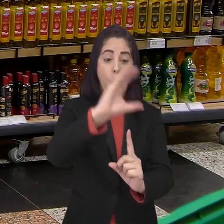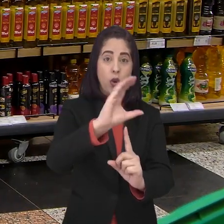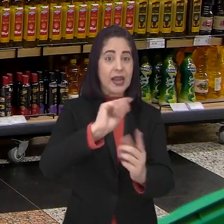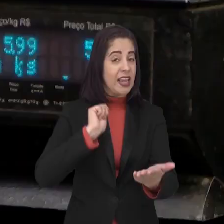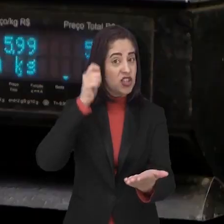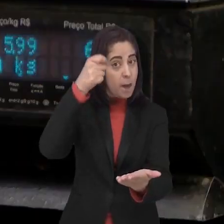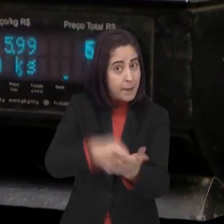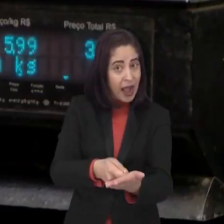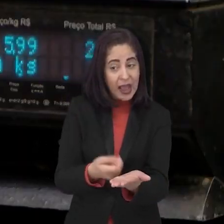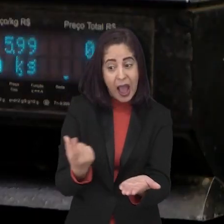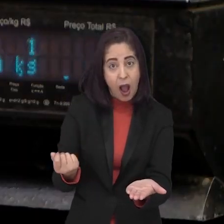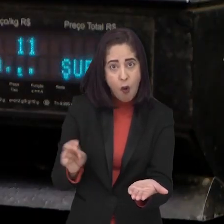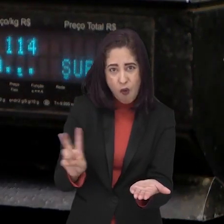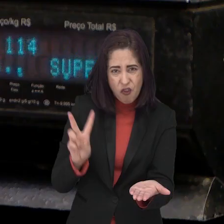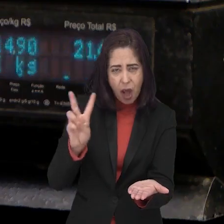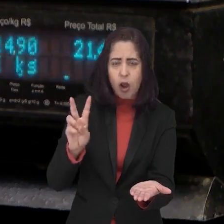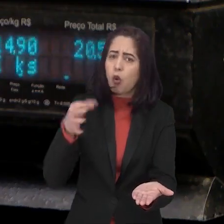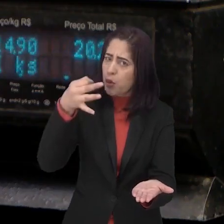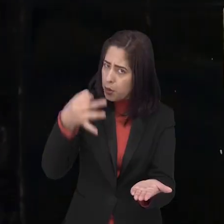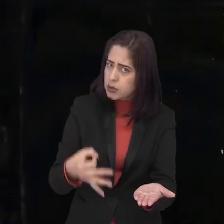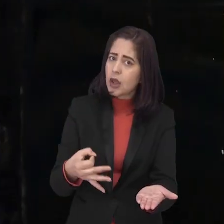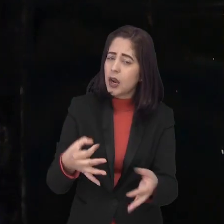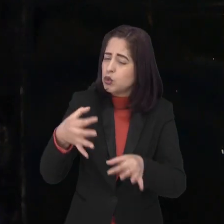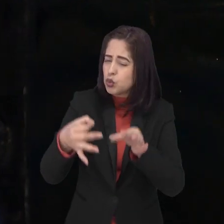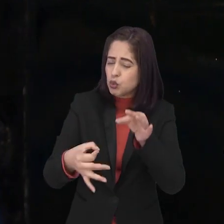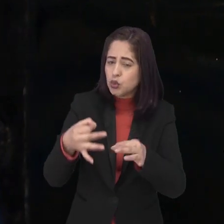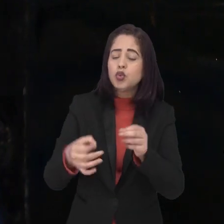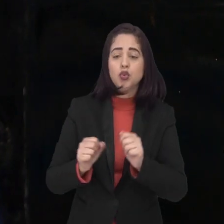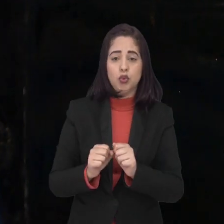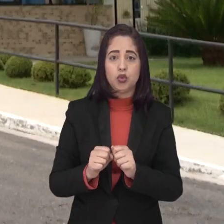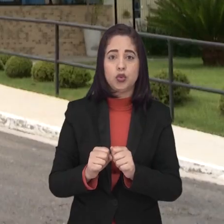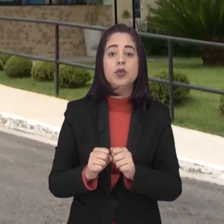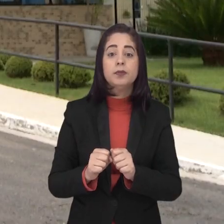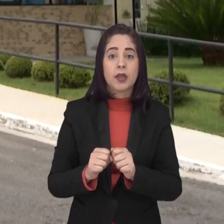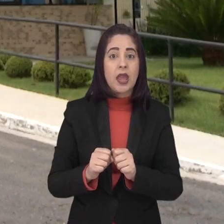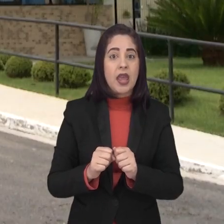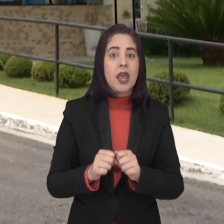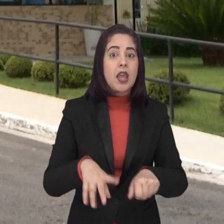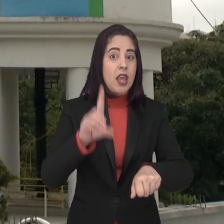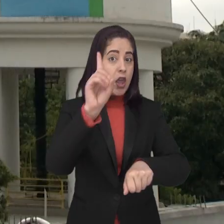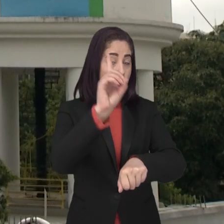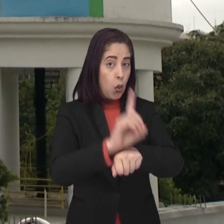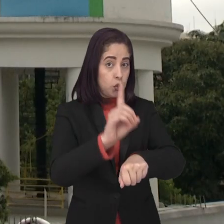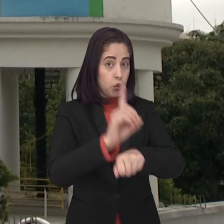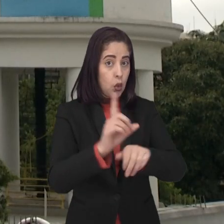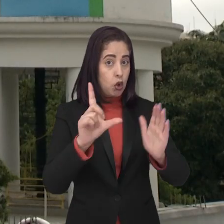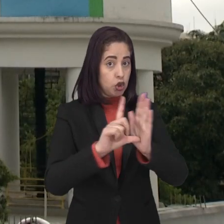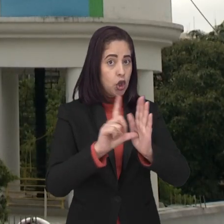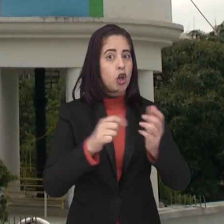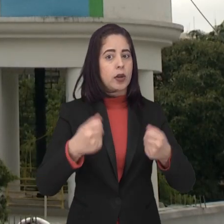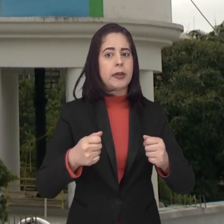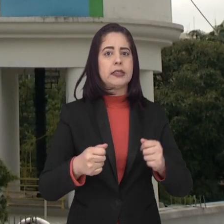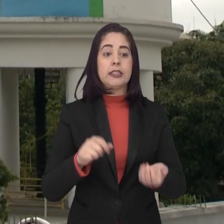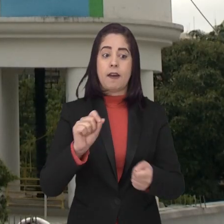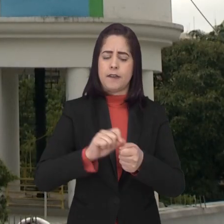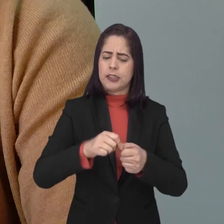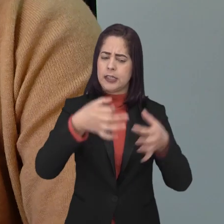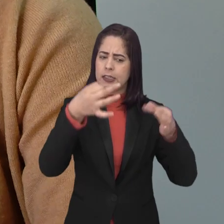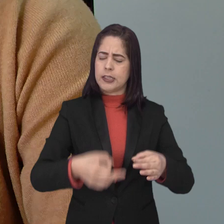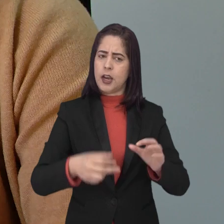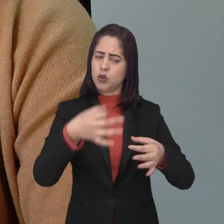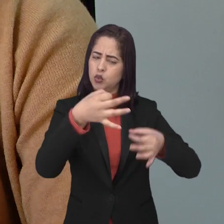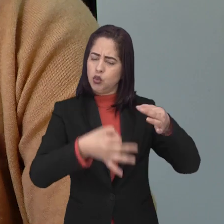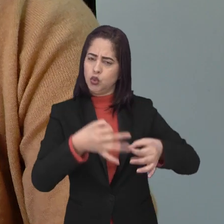consumidor pague o valor correto dos produtos e que os comerciantes e o próprio Estado possam operar de maneira mais justa.